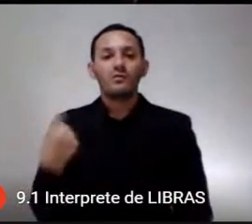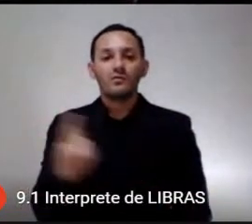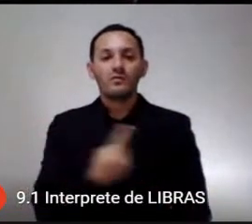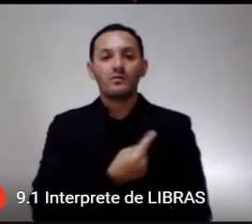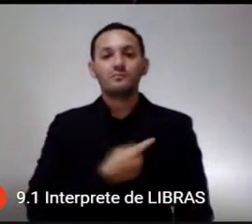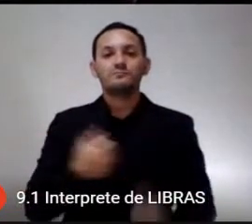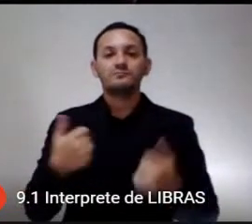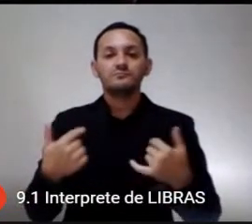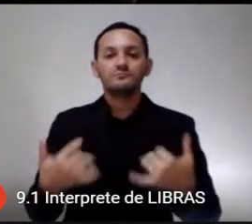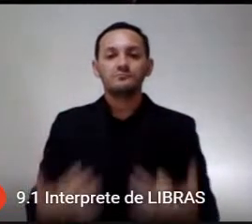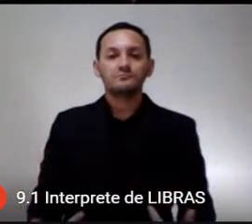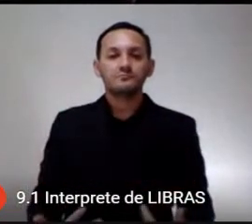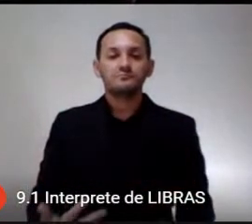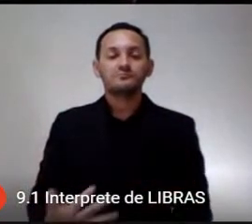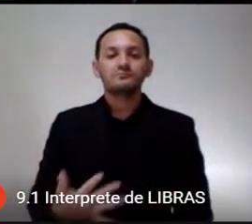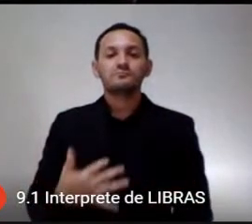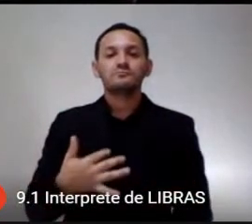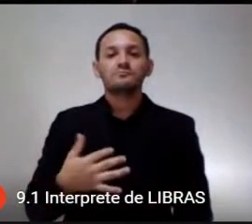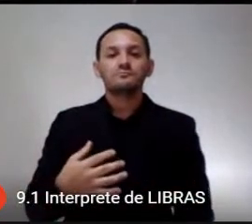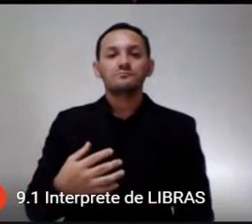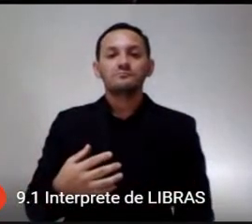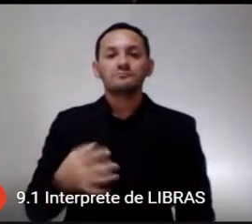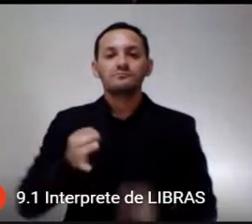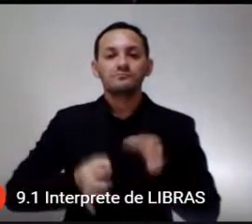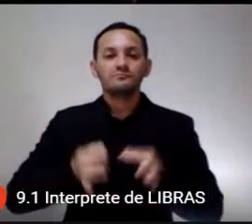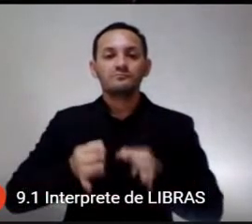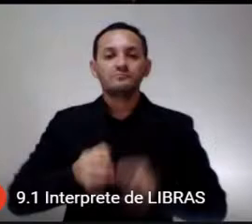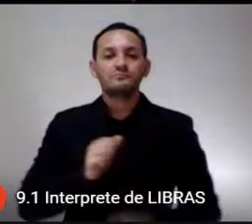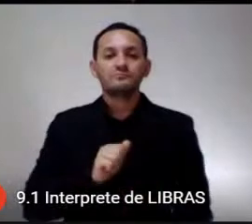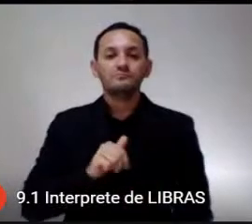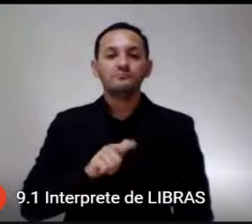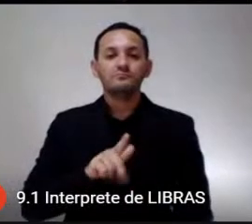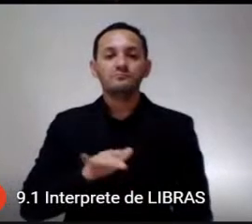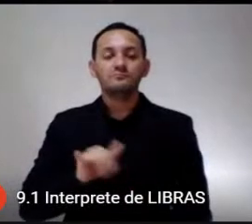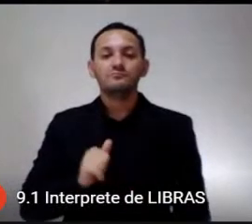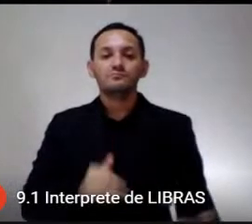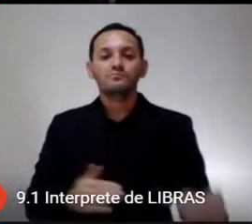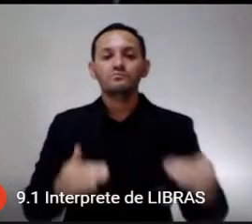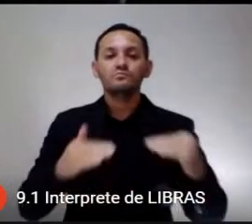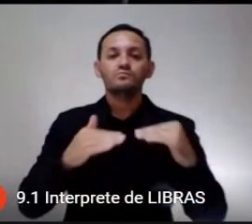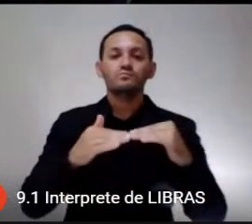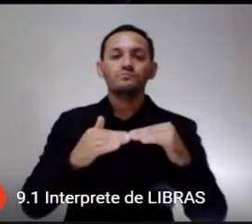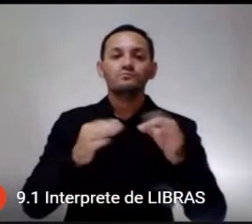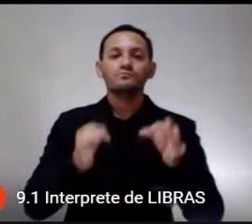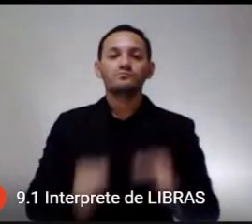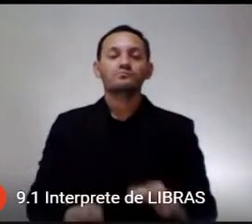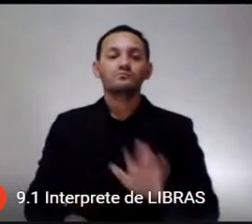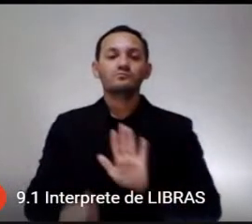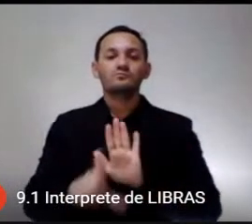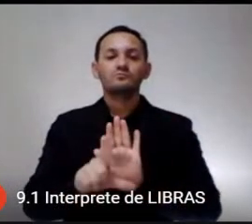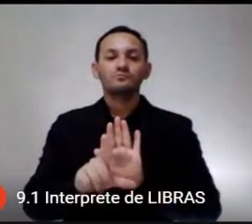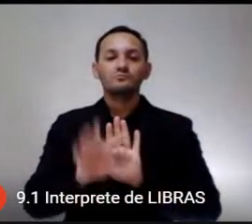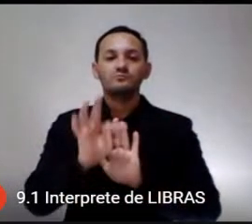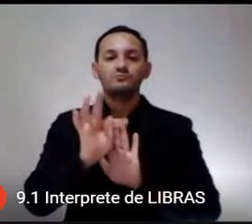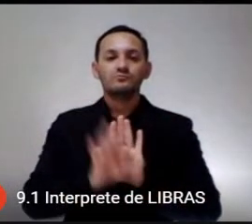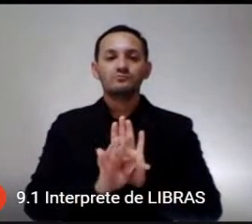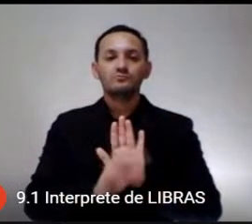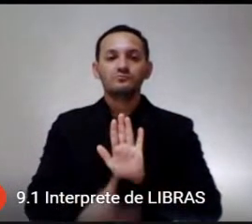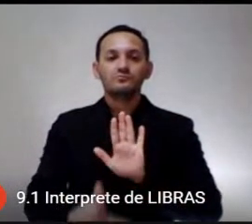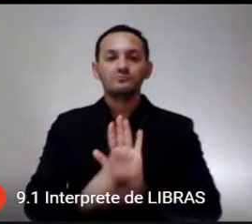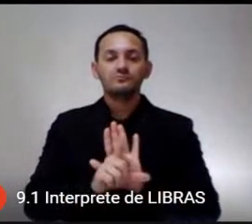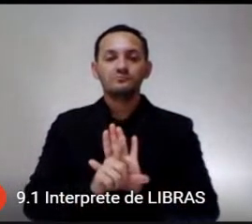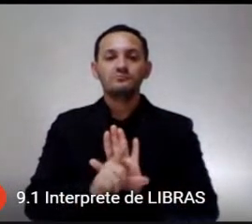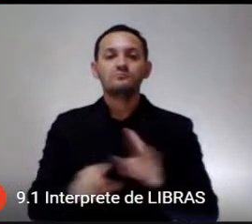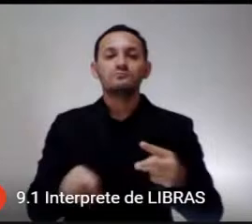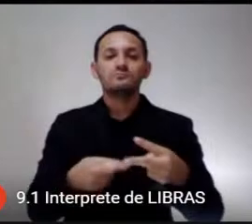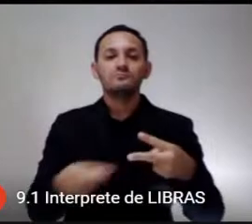assunto e adapta completamente tanto ao texto legal quanto ao texto da resolução. Então, com a